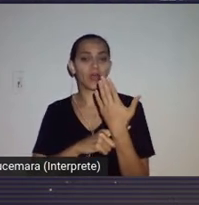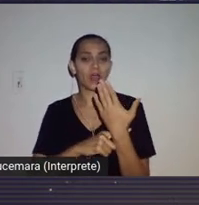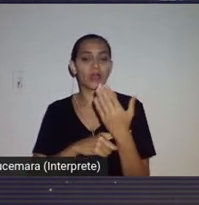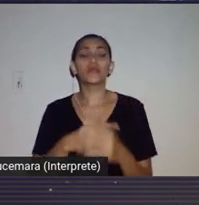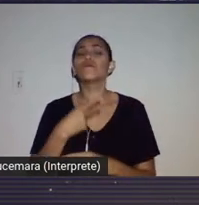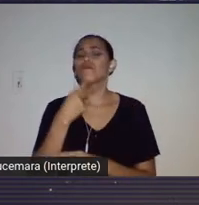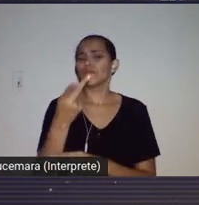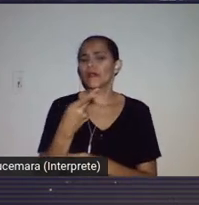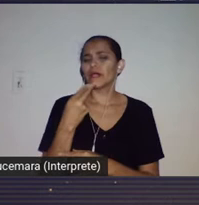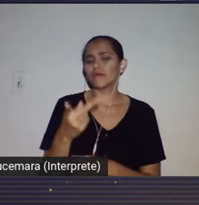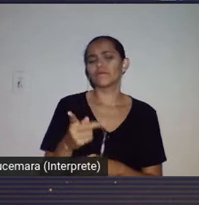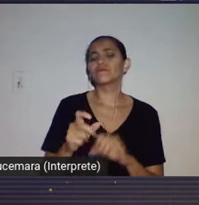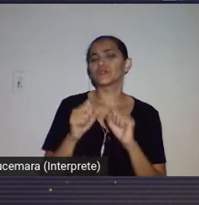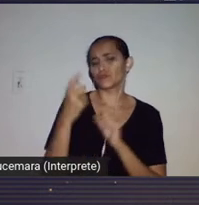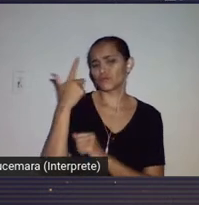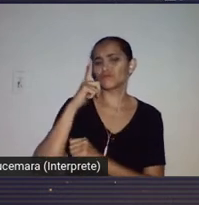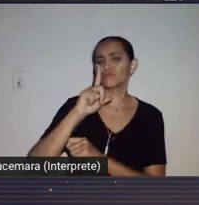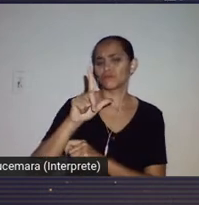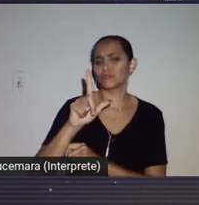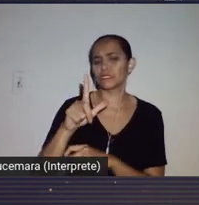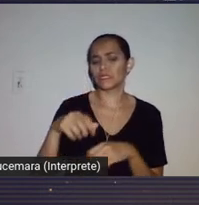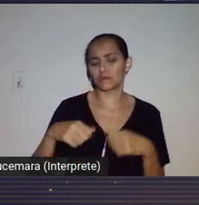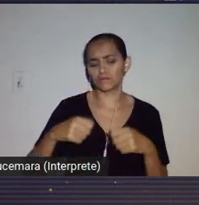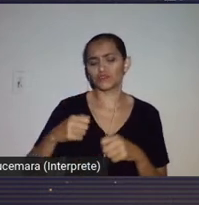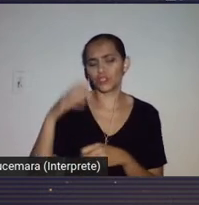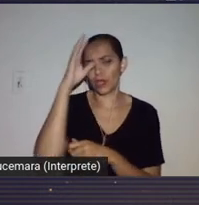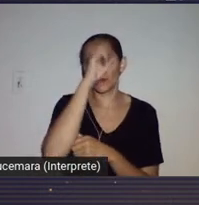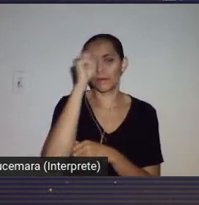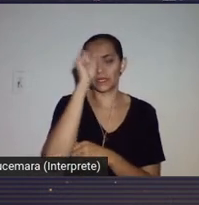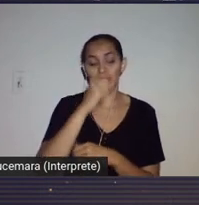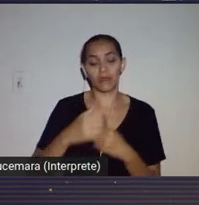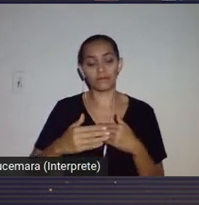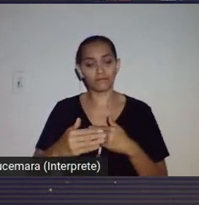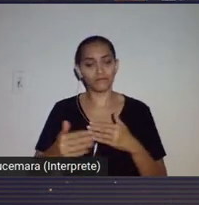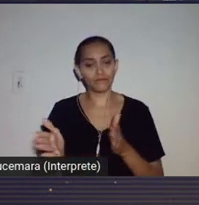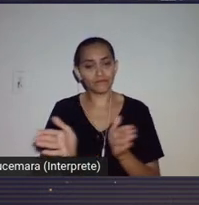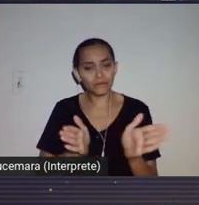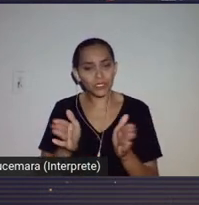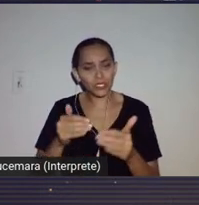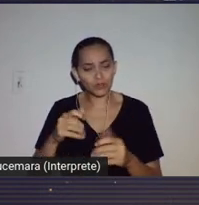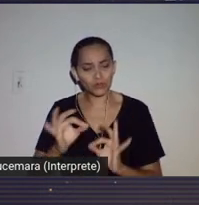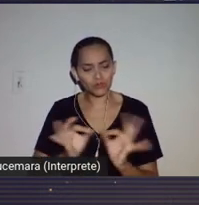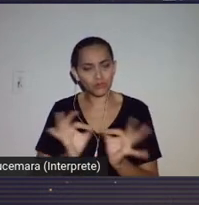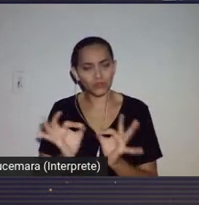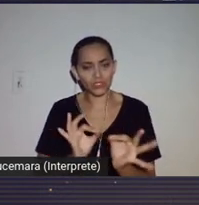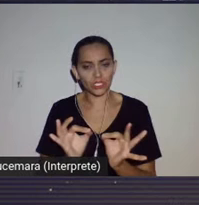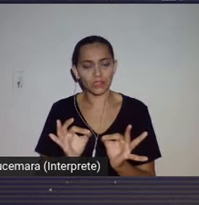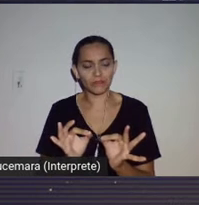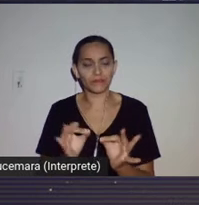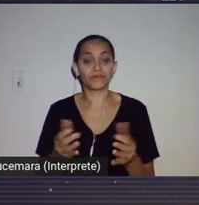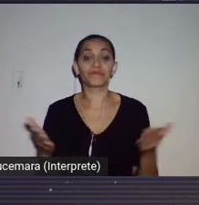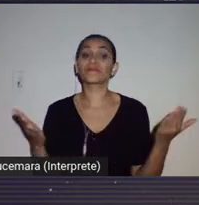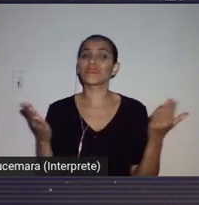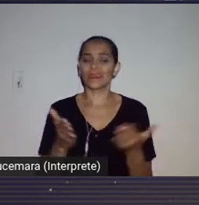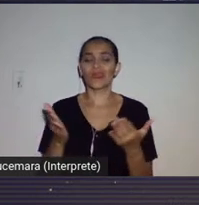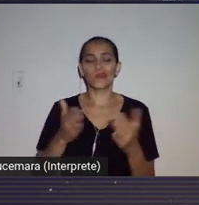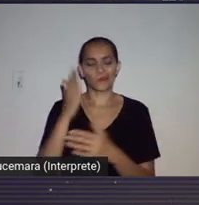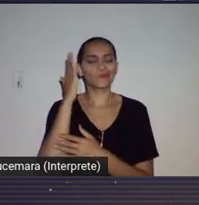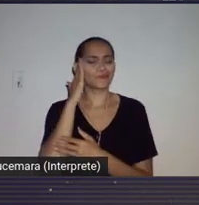eu tinha a base suficiente para começar a aprender durante o projeto. E aí, hoje em dia, eu sei um pouco, graças ao